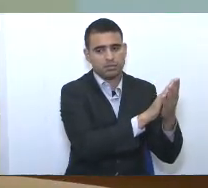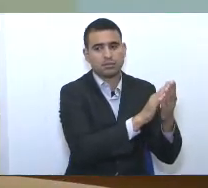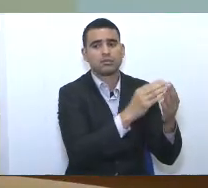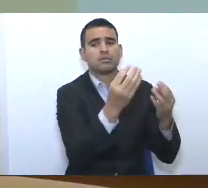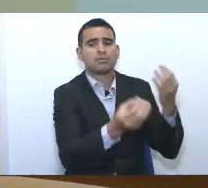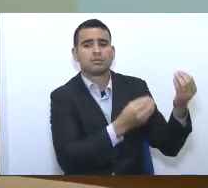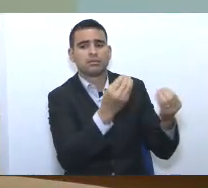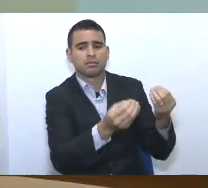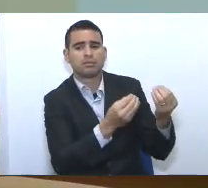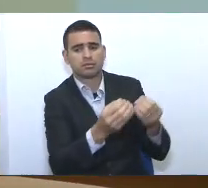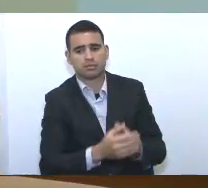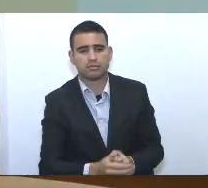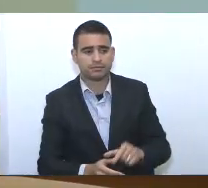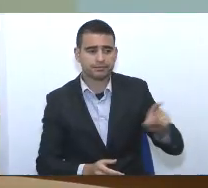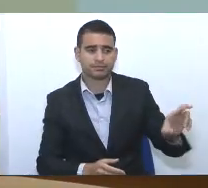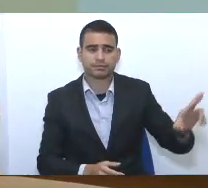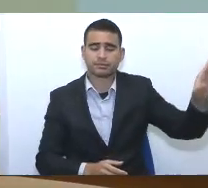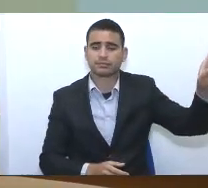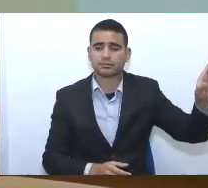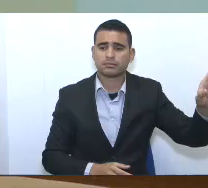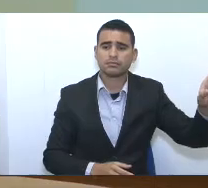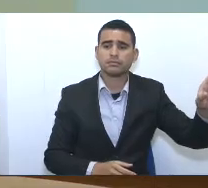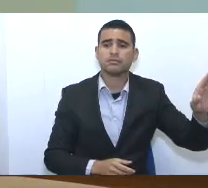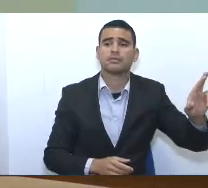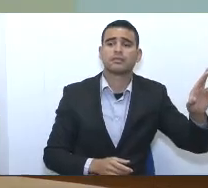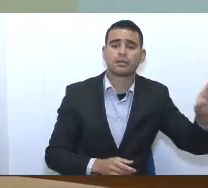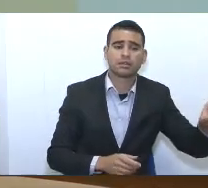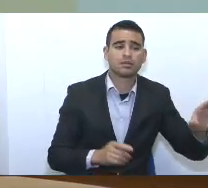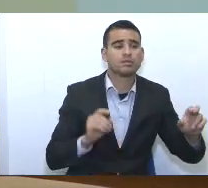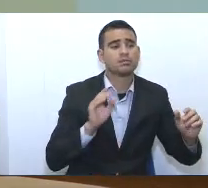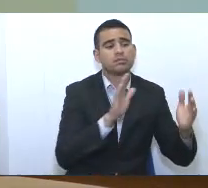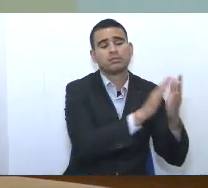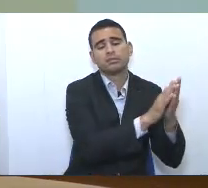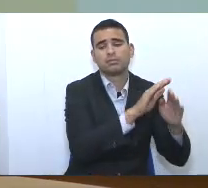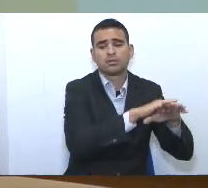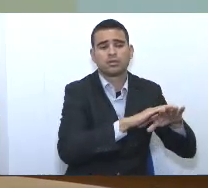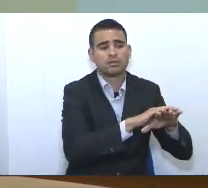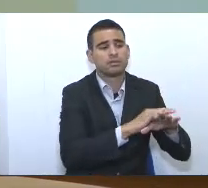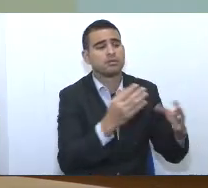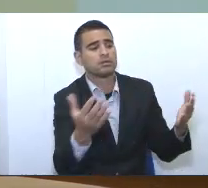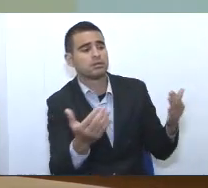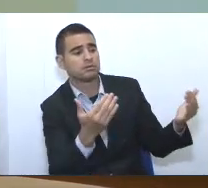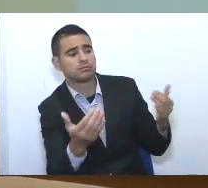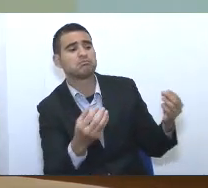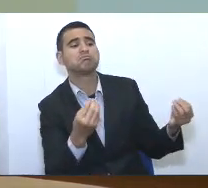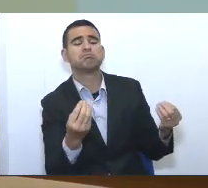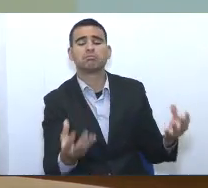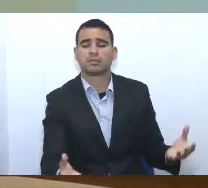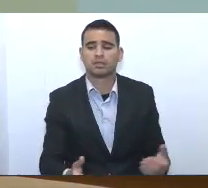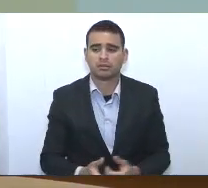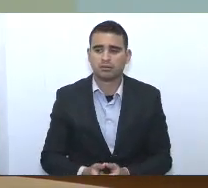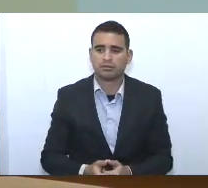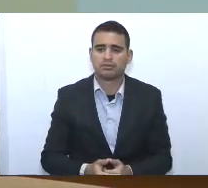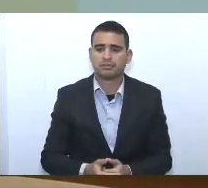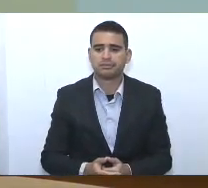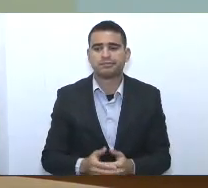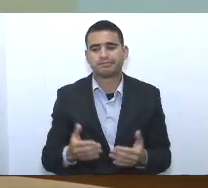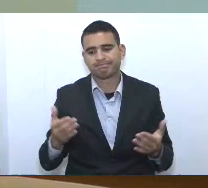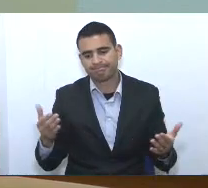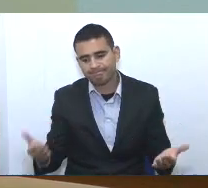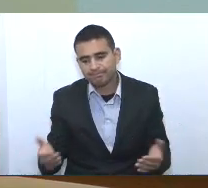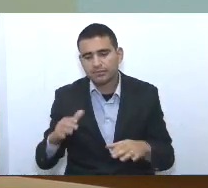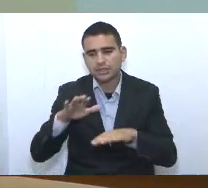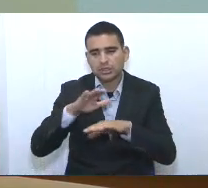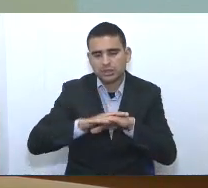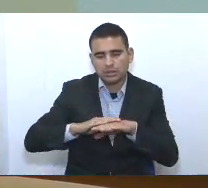conversa com o proprietário para ver se já tinha uma posição. E como não teve, a gente sabe que as conversas